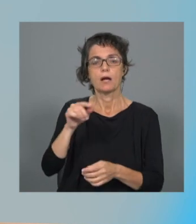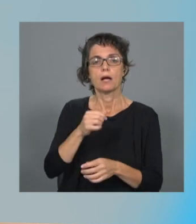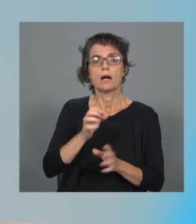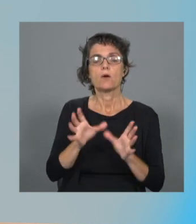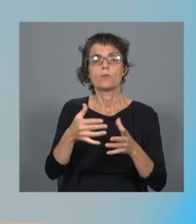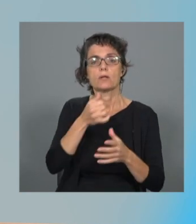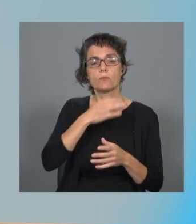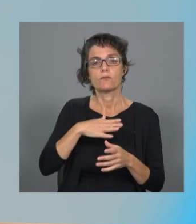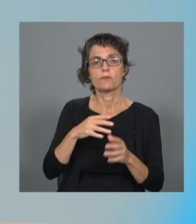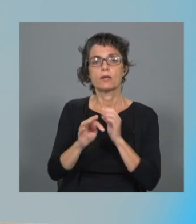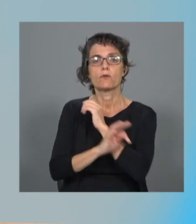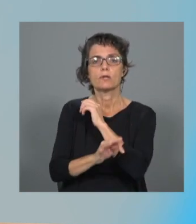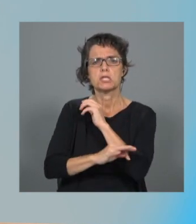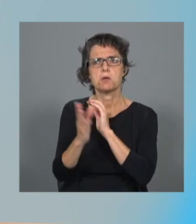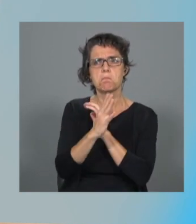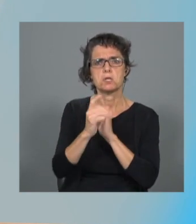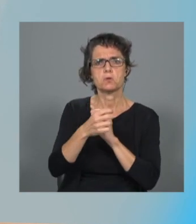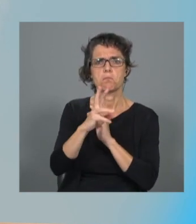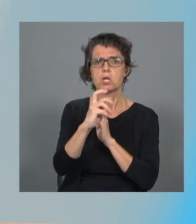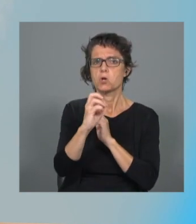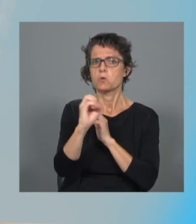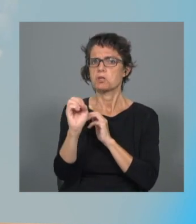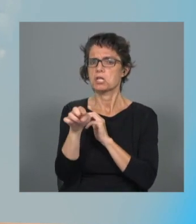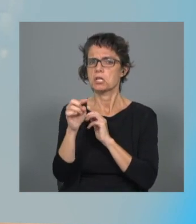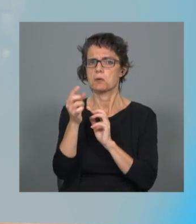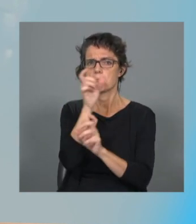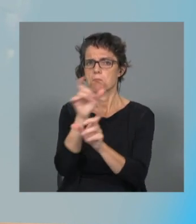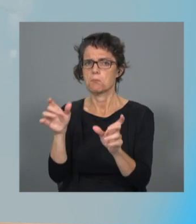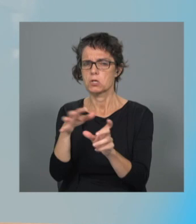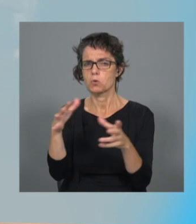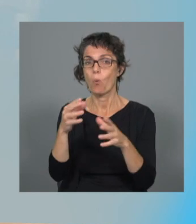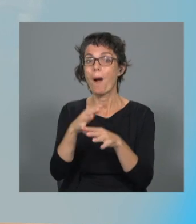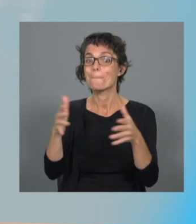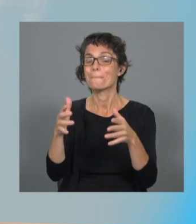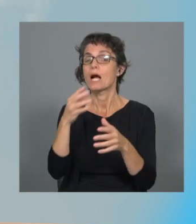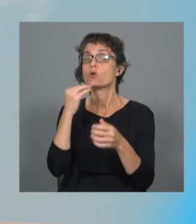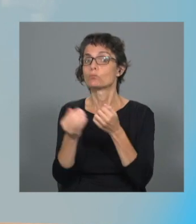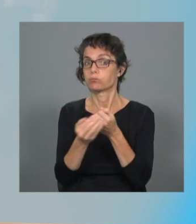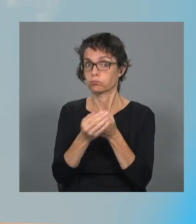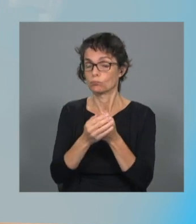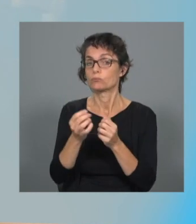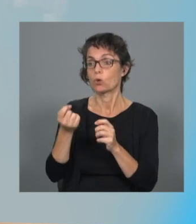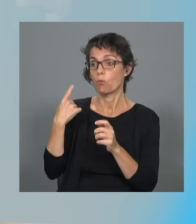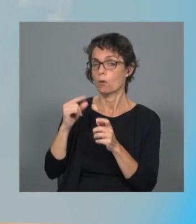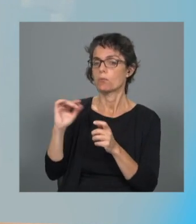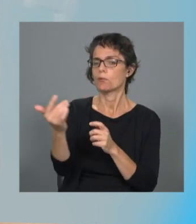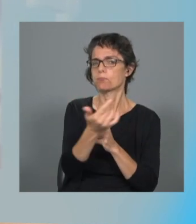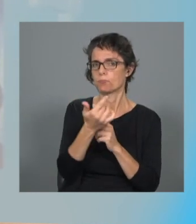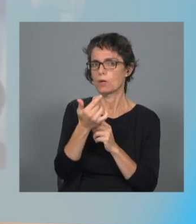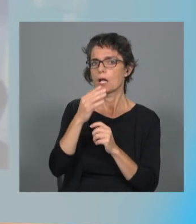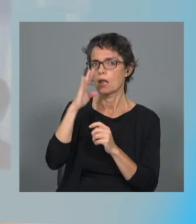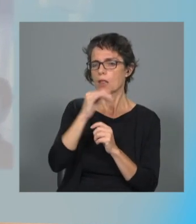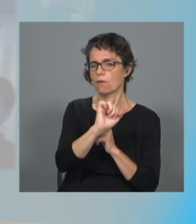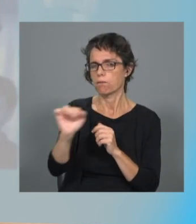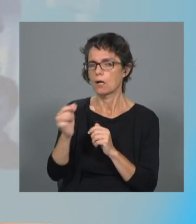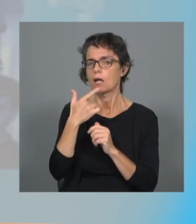freguesia com cerca de 30 mil habitantes, muita gente idosa. Foi feito há algum tempo um levantamento na freguesia sobre o número de idosos. Há um